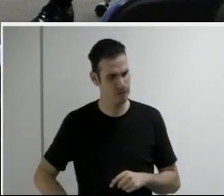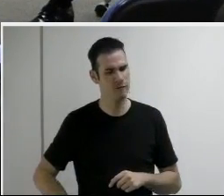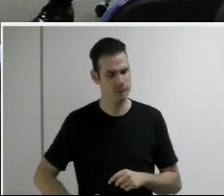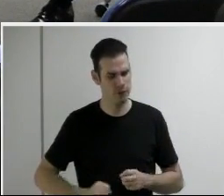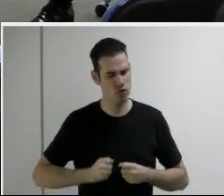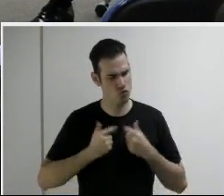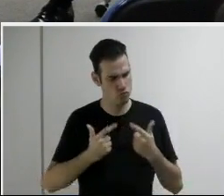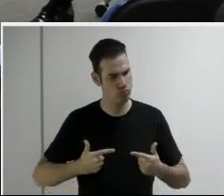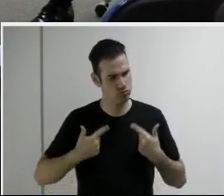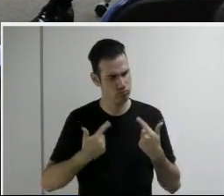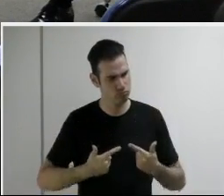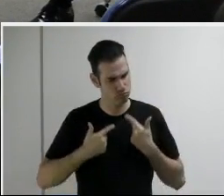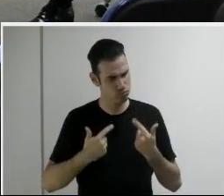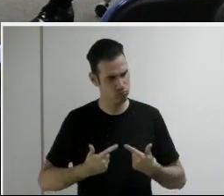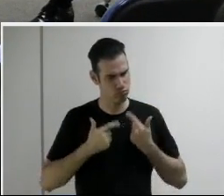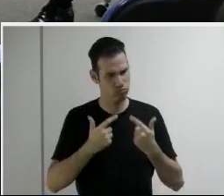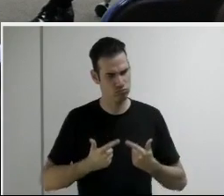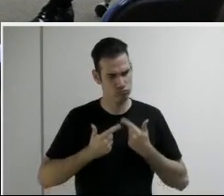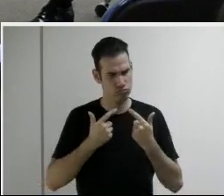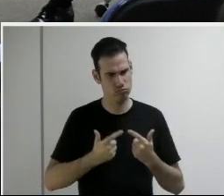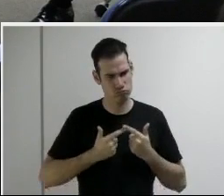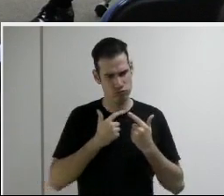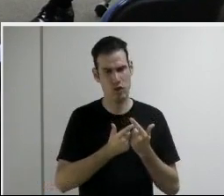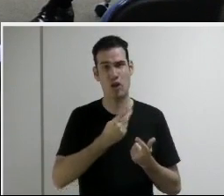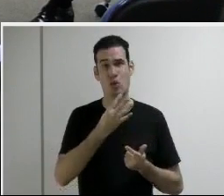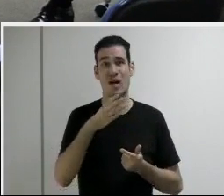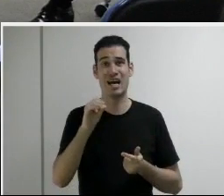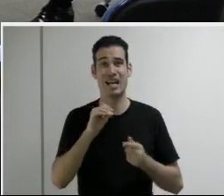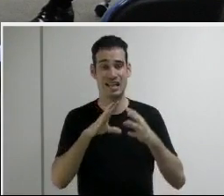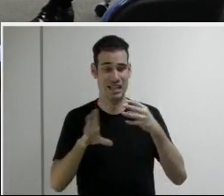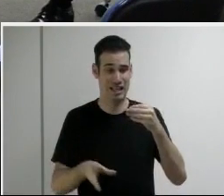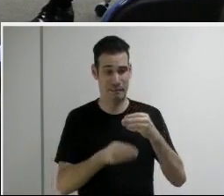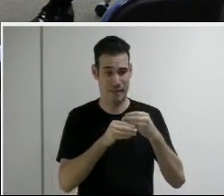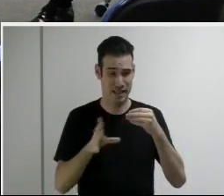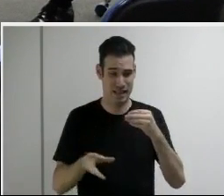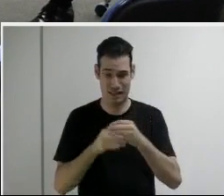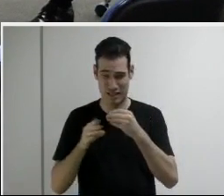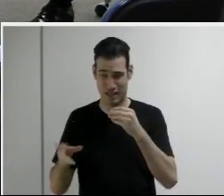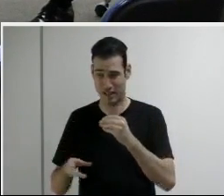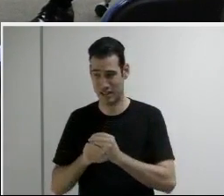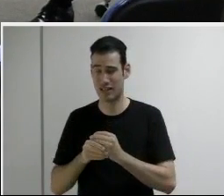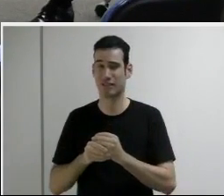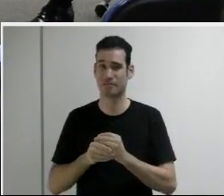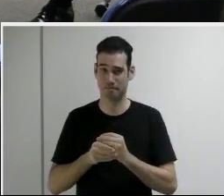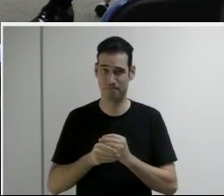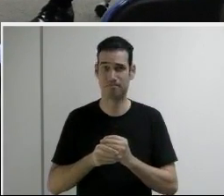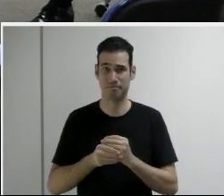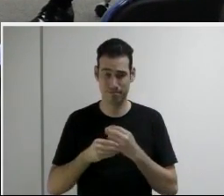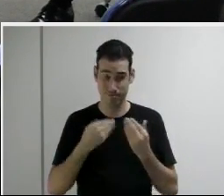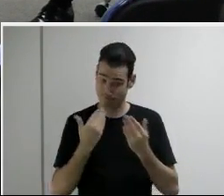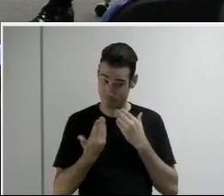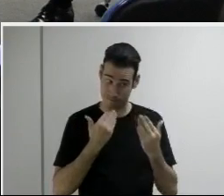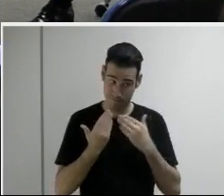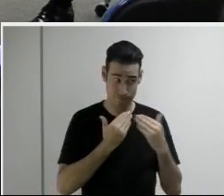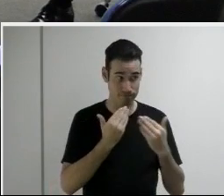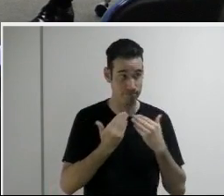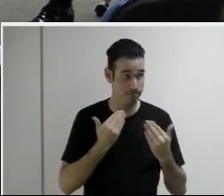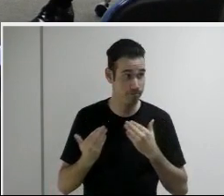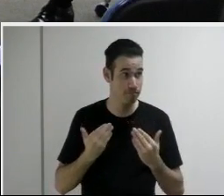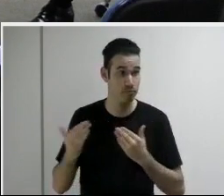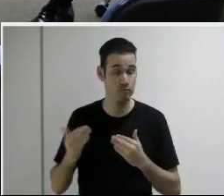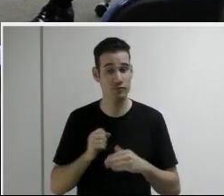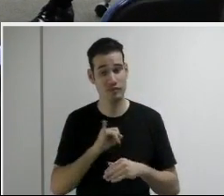porque queriam, houve mais de 40 emendas que foram apresentadas, e isso num ambiente de diálogo muito preliminar. Se tivesse